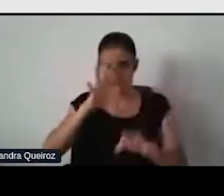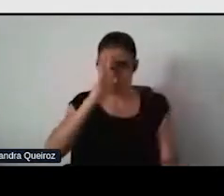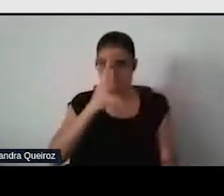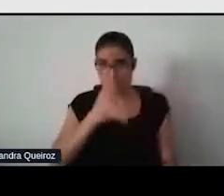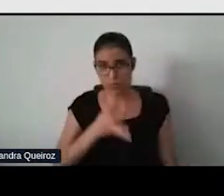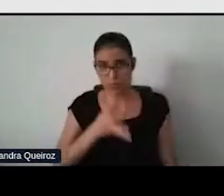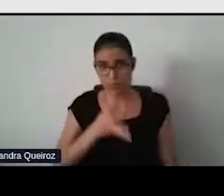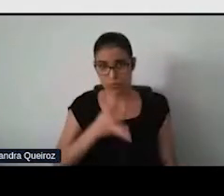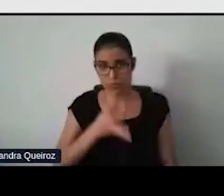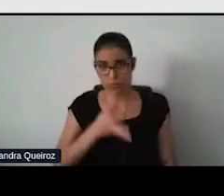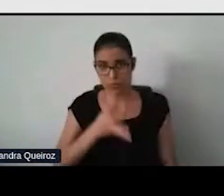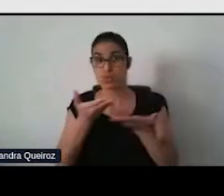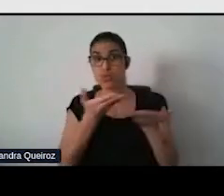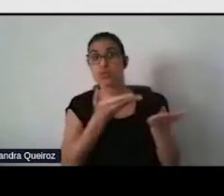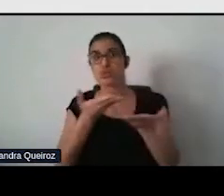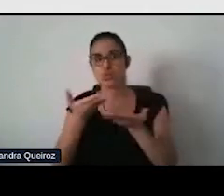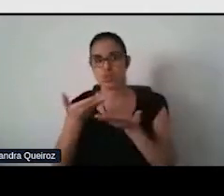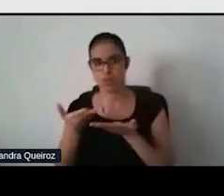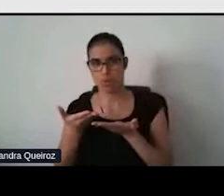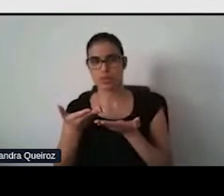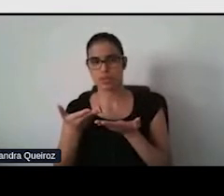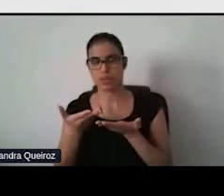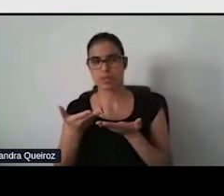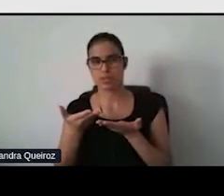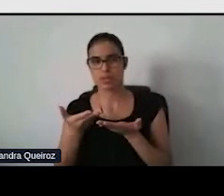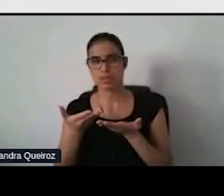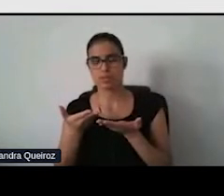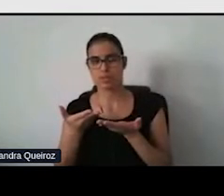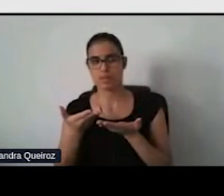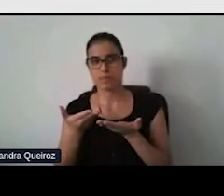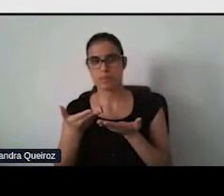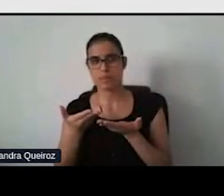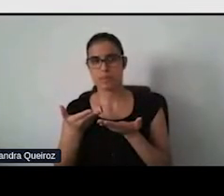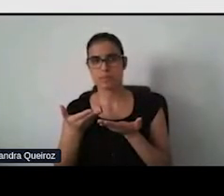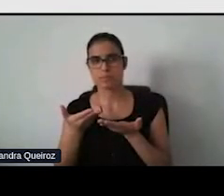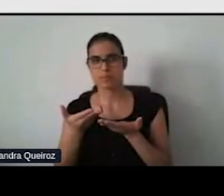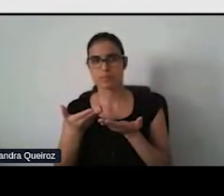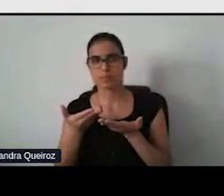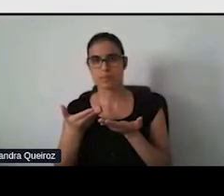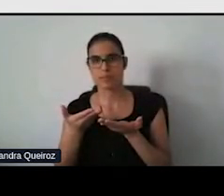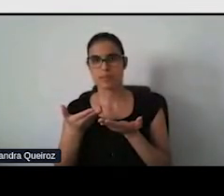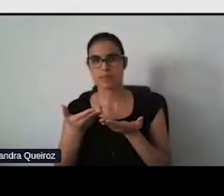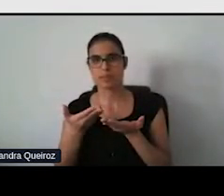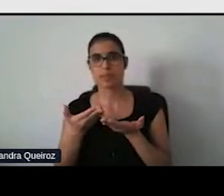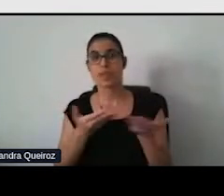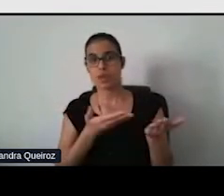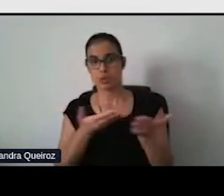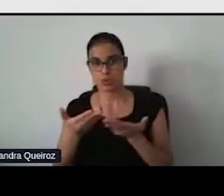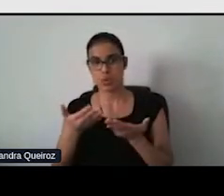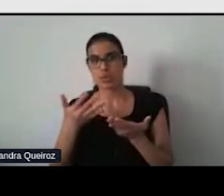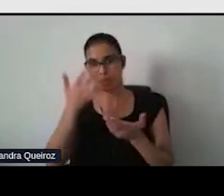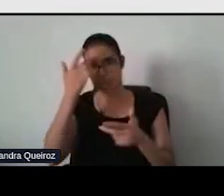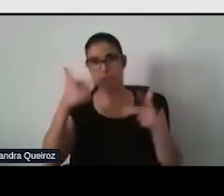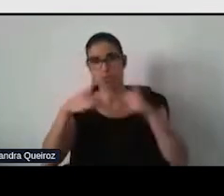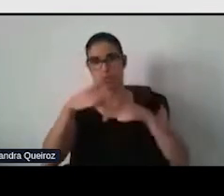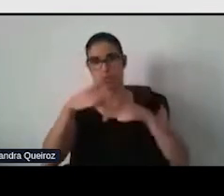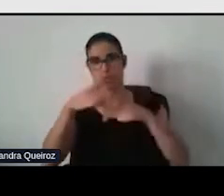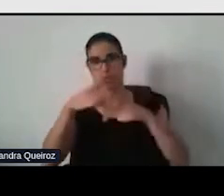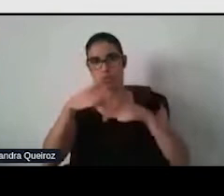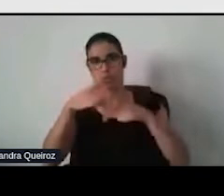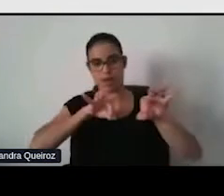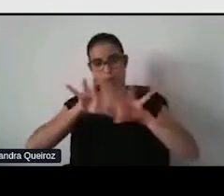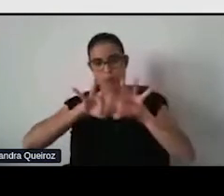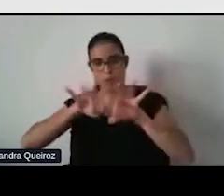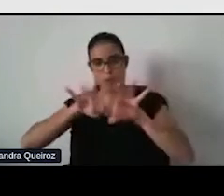Então, eu trouxe aqui para as pessoas que desenvolvem dashboards ou trabalham com quem desenvolve dashboard, um checklist